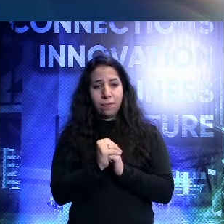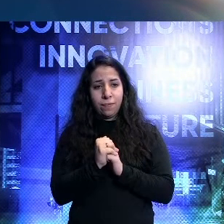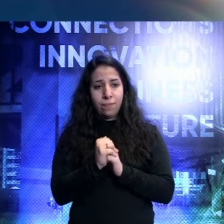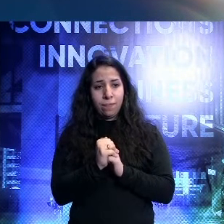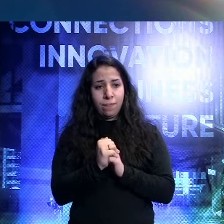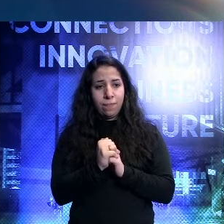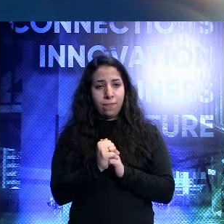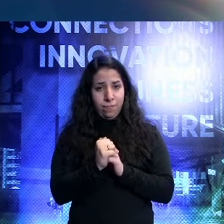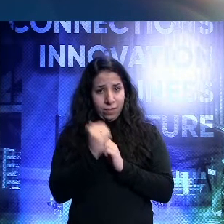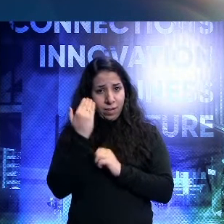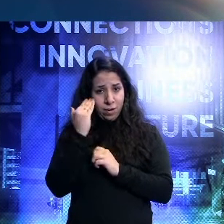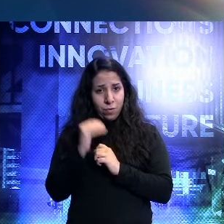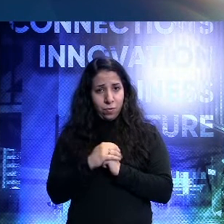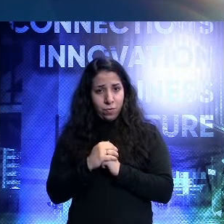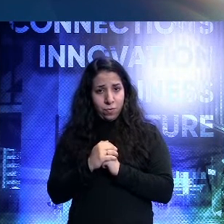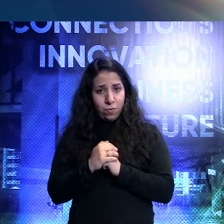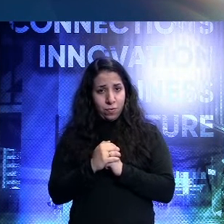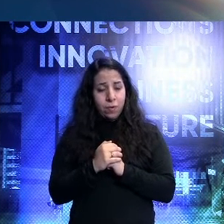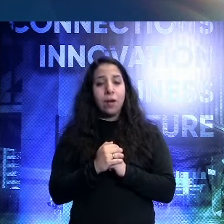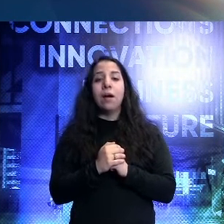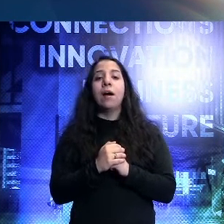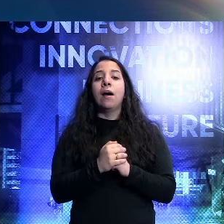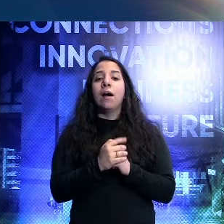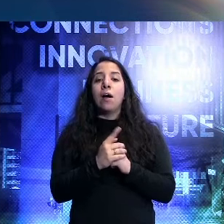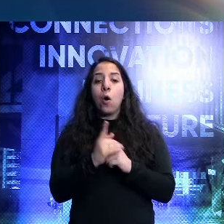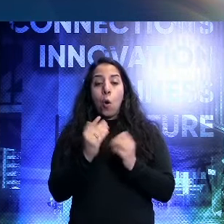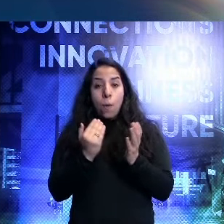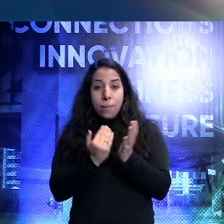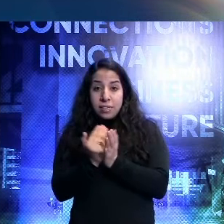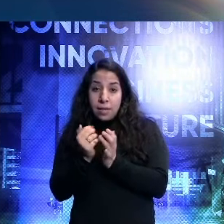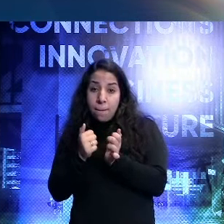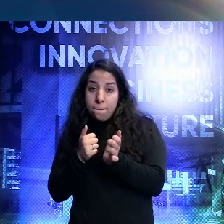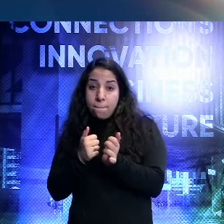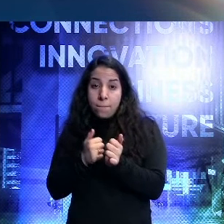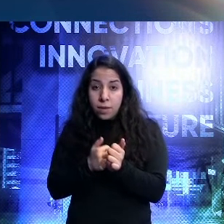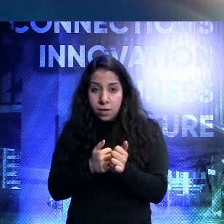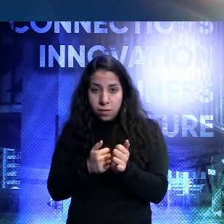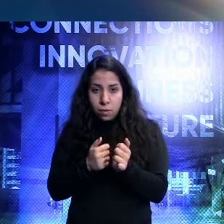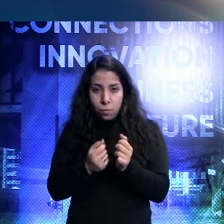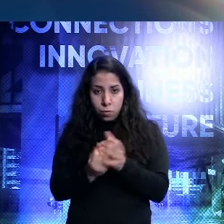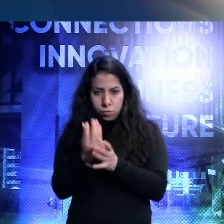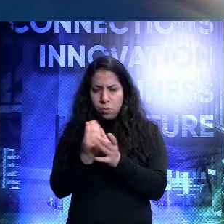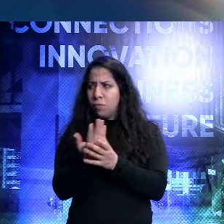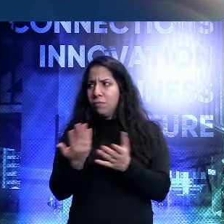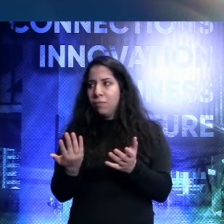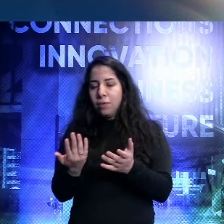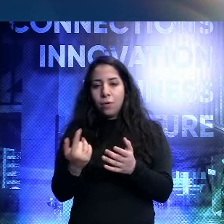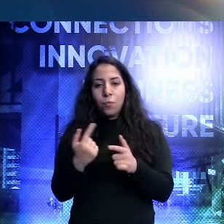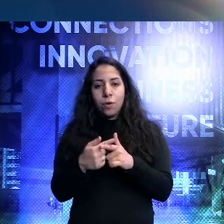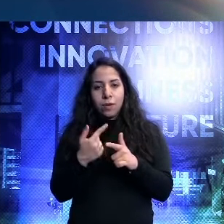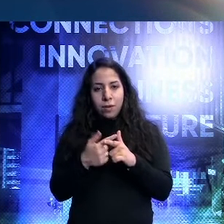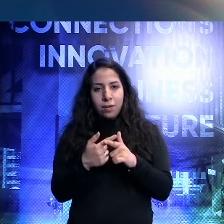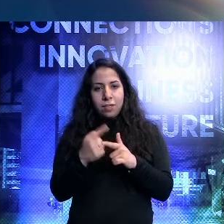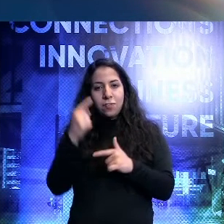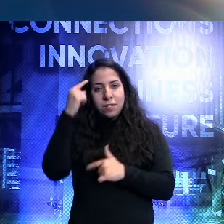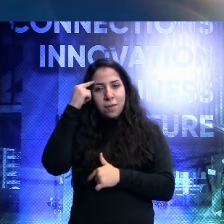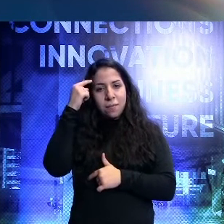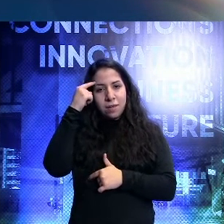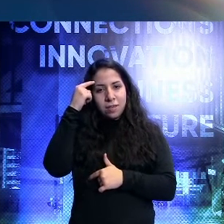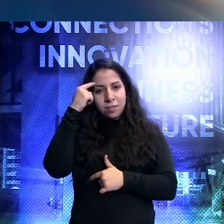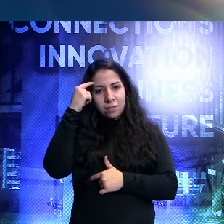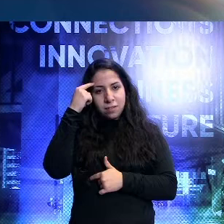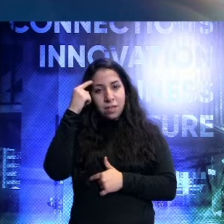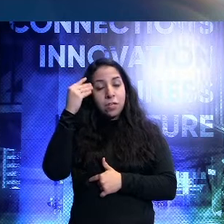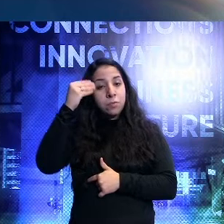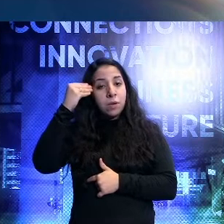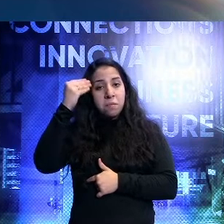Entenderam? Começa o mais próximo da produção. Por quê? Quando você pensa num experimento e se você não conhece como aquilo vai se